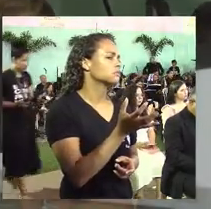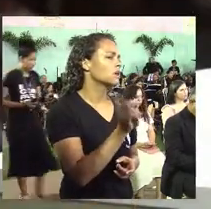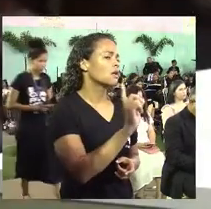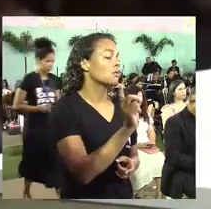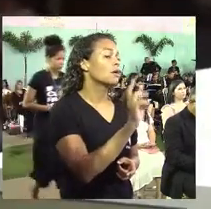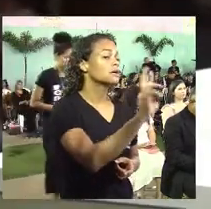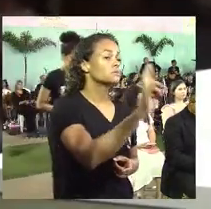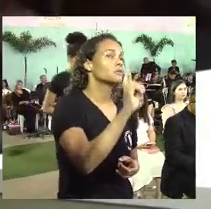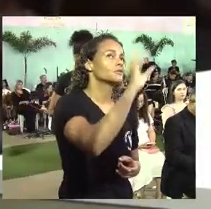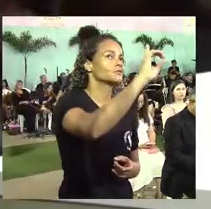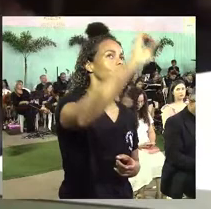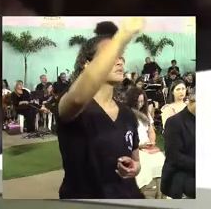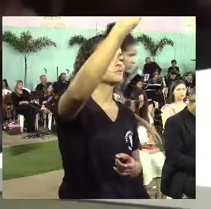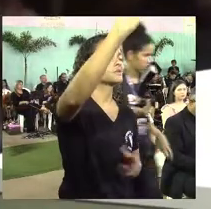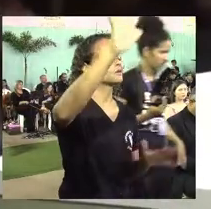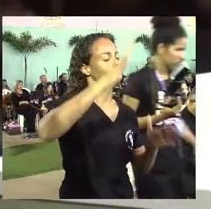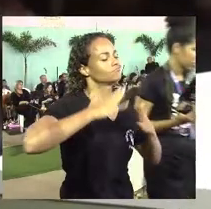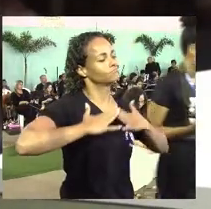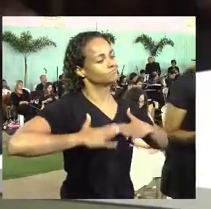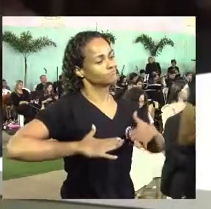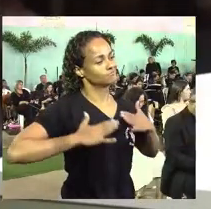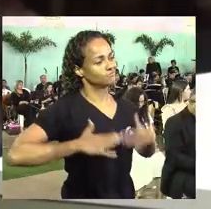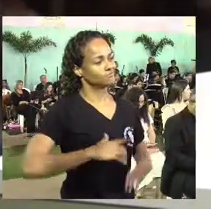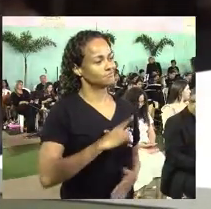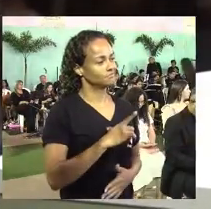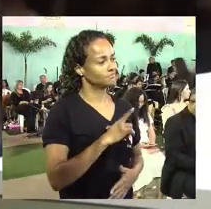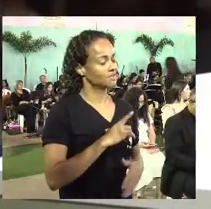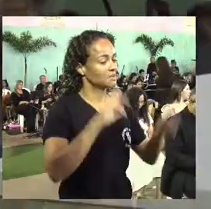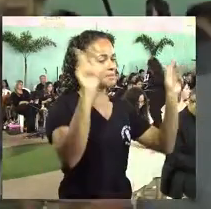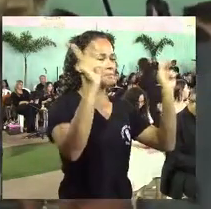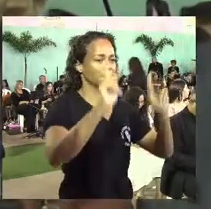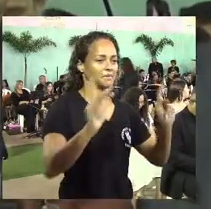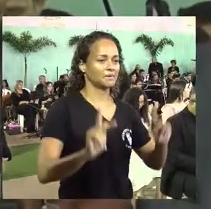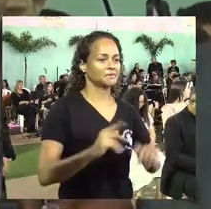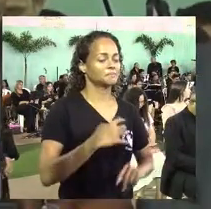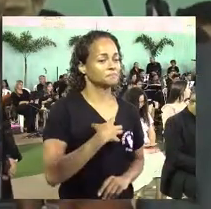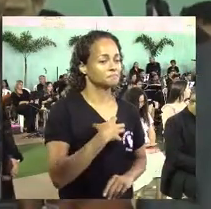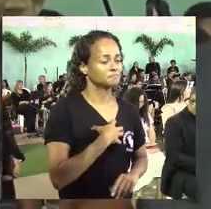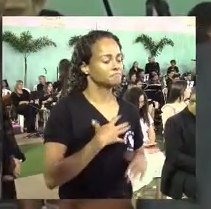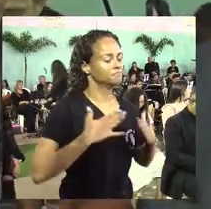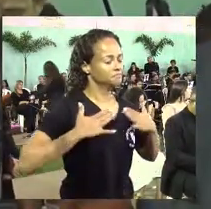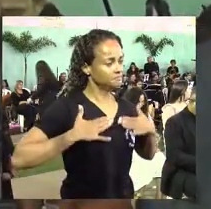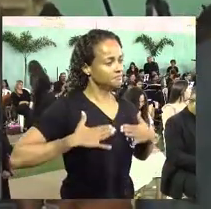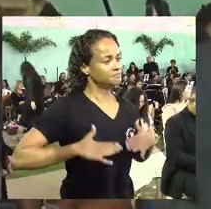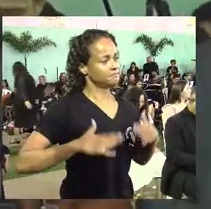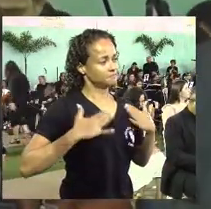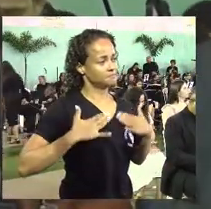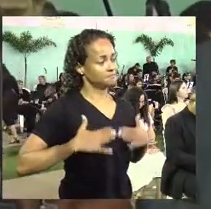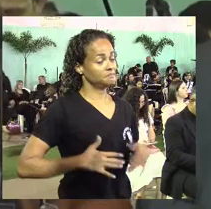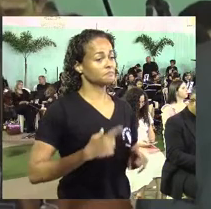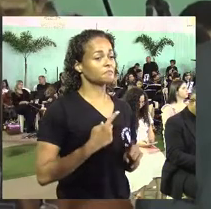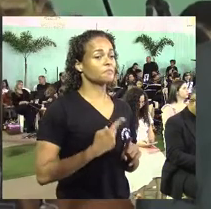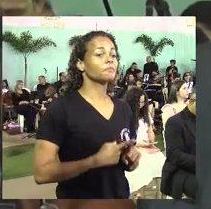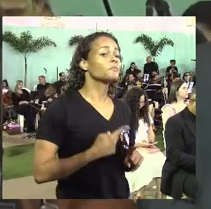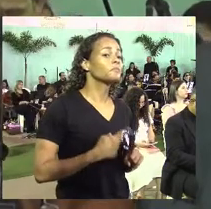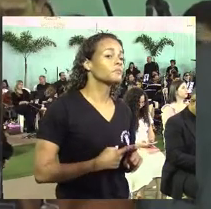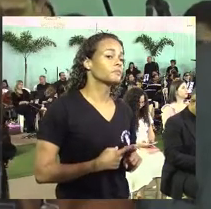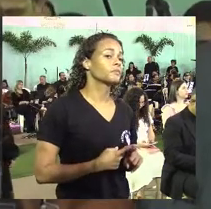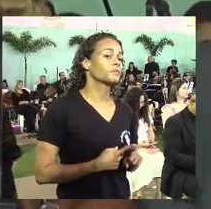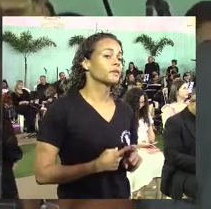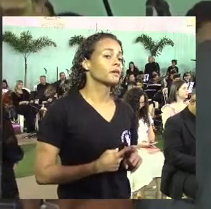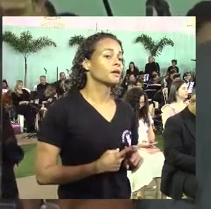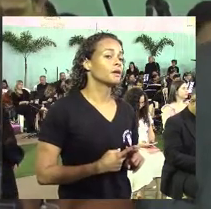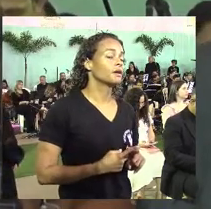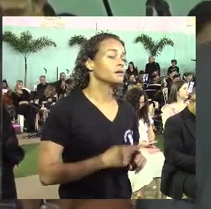Deus aí fica tranquilo fica em paz descansa porque o guarda